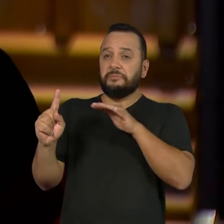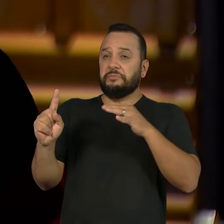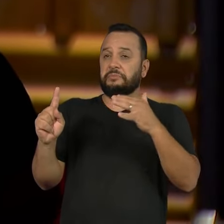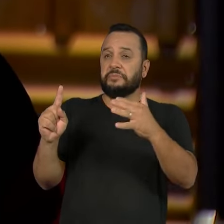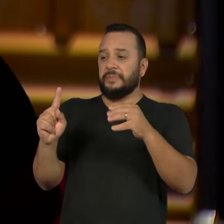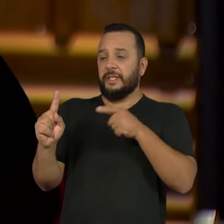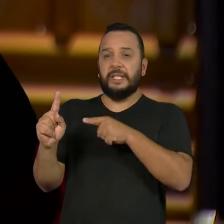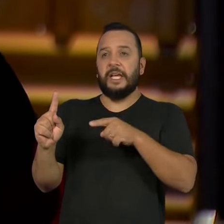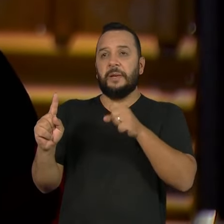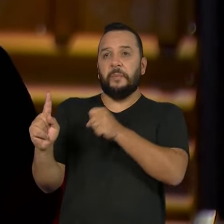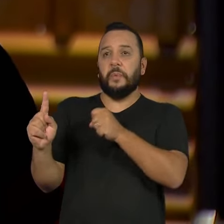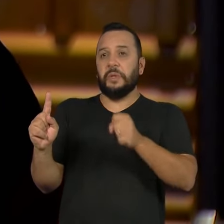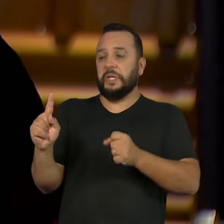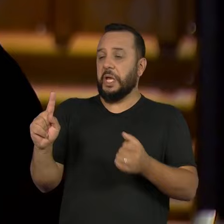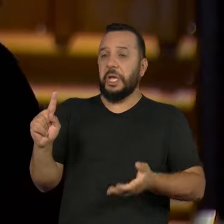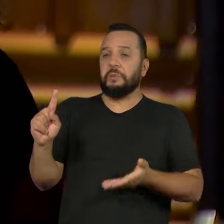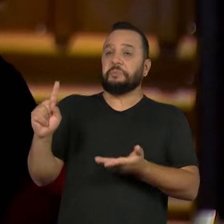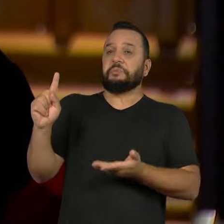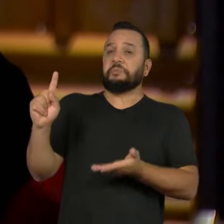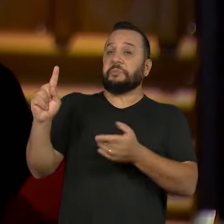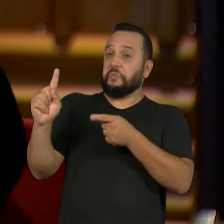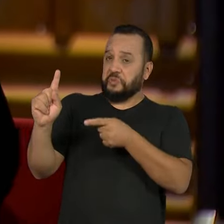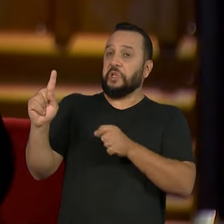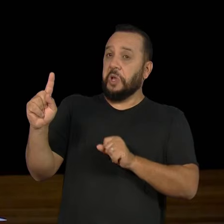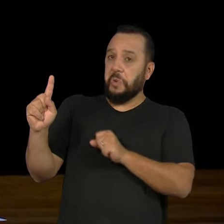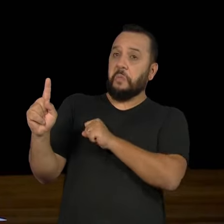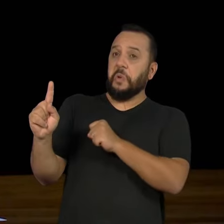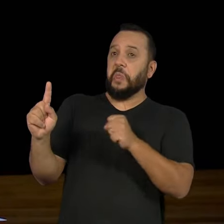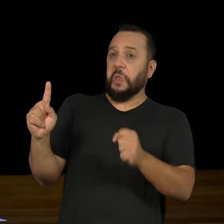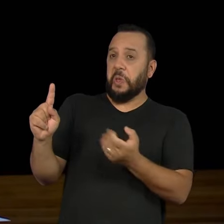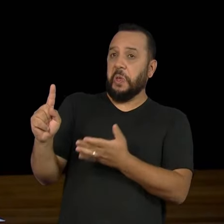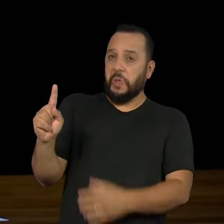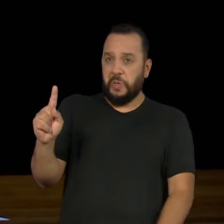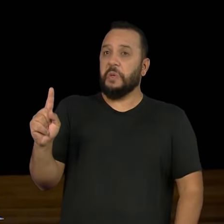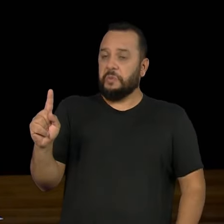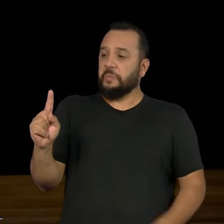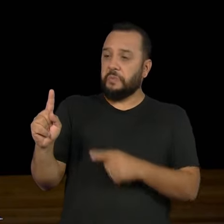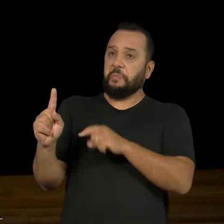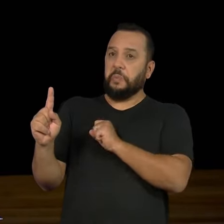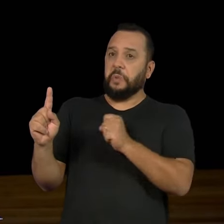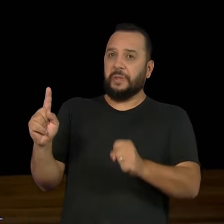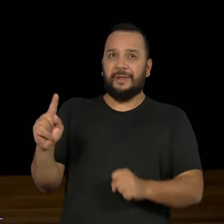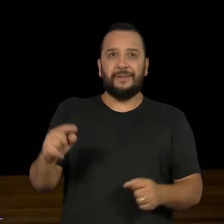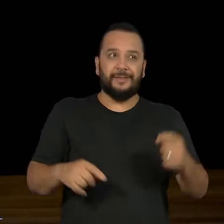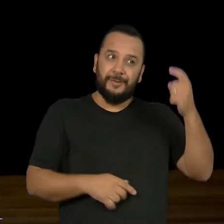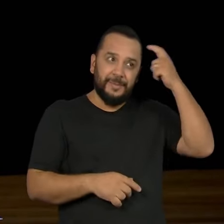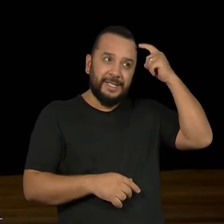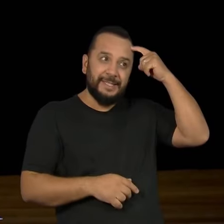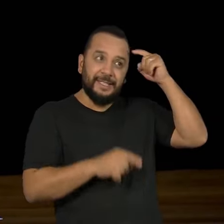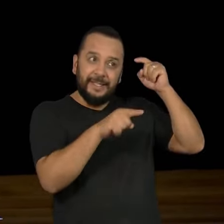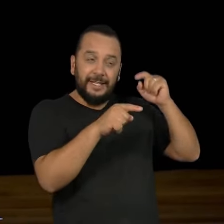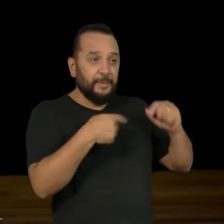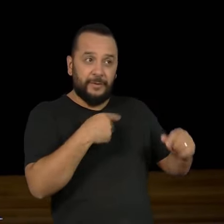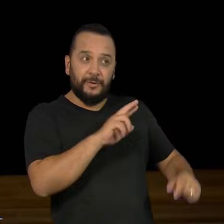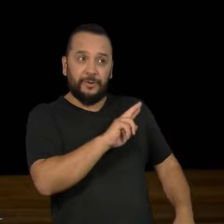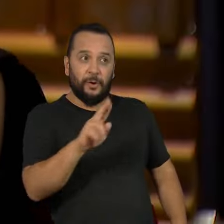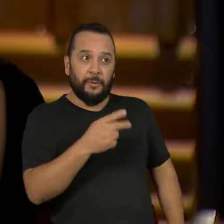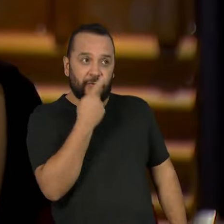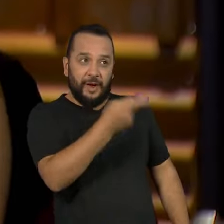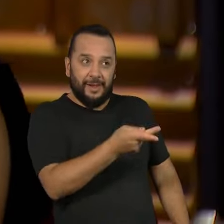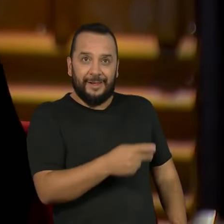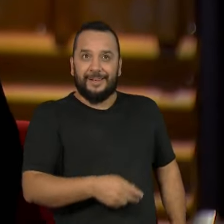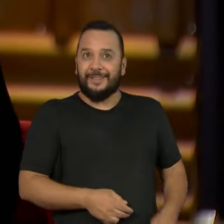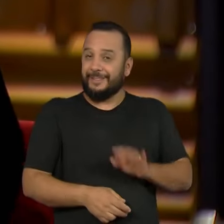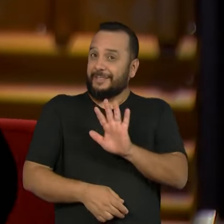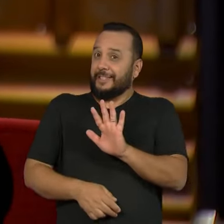poder que ele quer ter sim a gente diz realmente você tem realmente você tem todo esse poder eu tô pensando nele mas não vou falar o nome a gente não para de